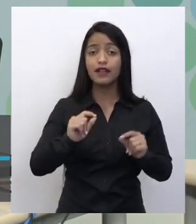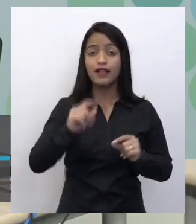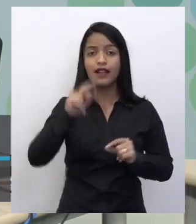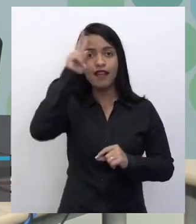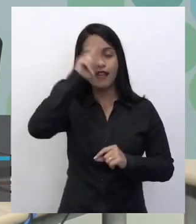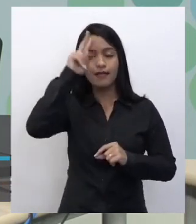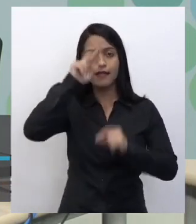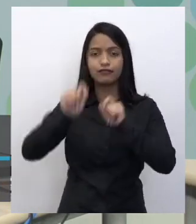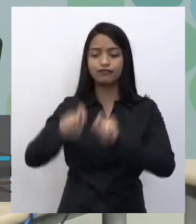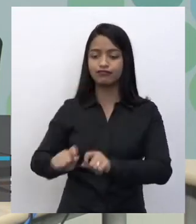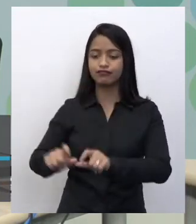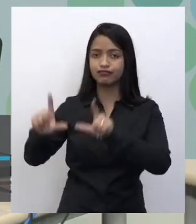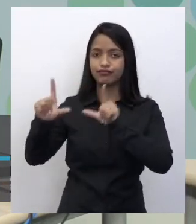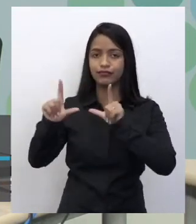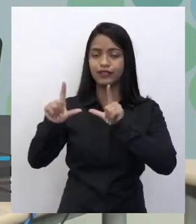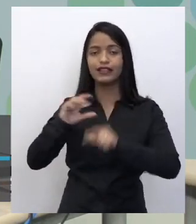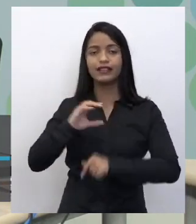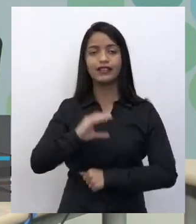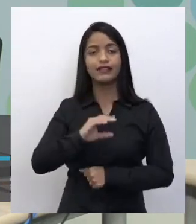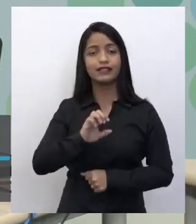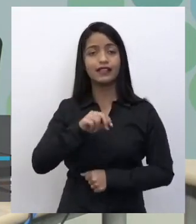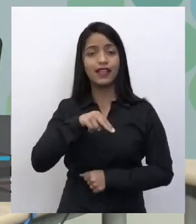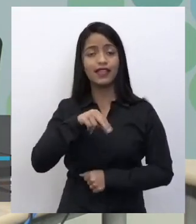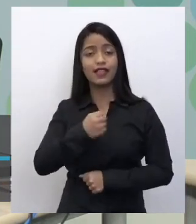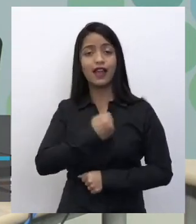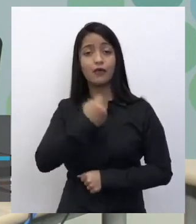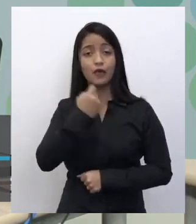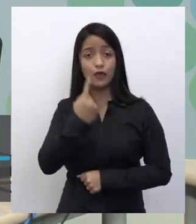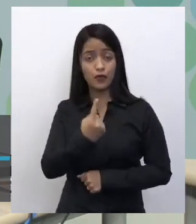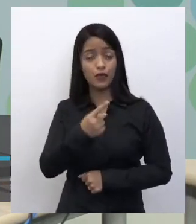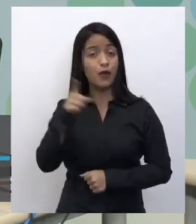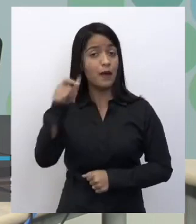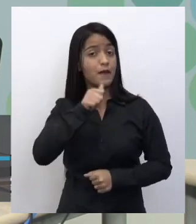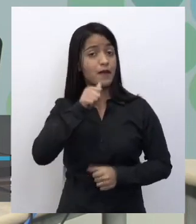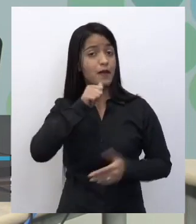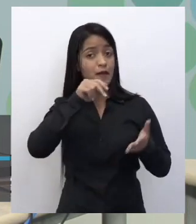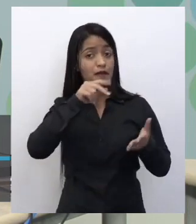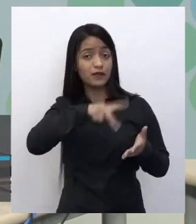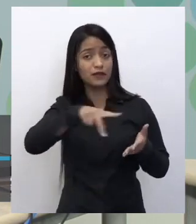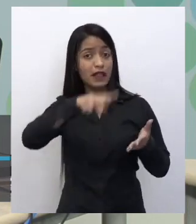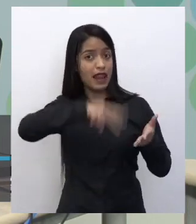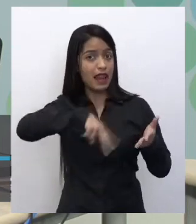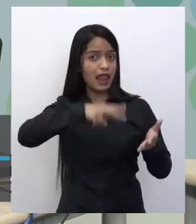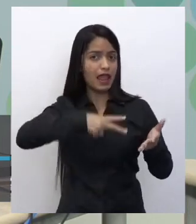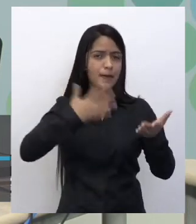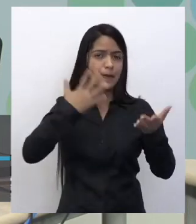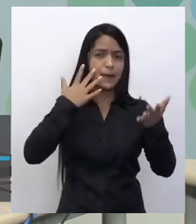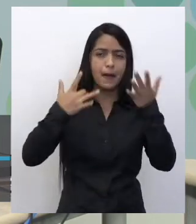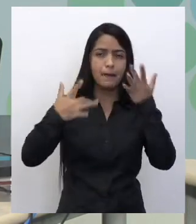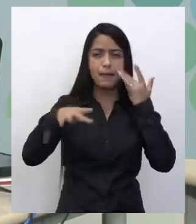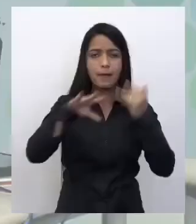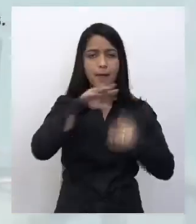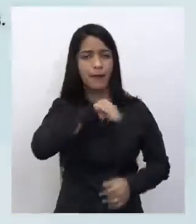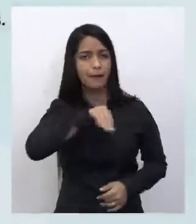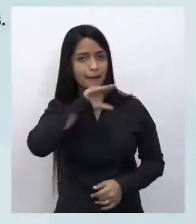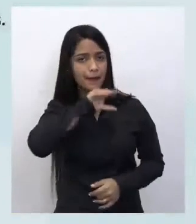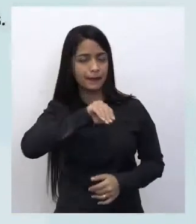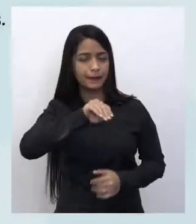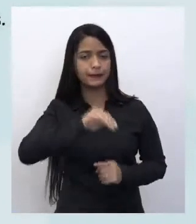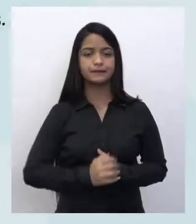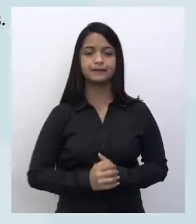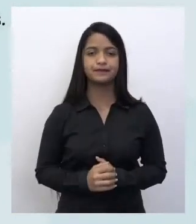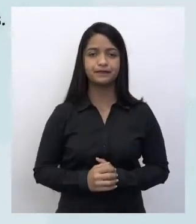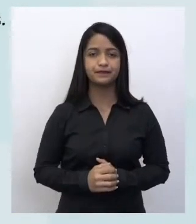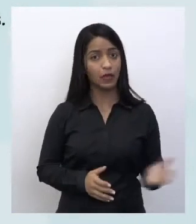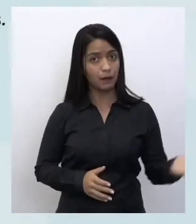1. Ai, que legal. Que a Mônica vai usar toda a dramaticidade dela pra conseguir ler isso daqui. Bora, Mônica, deixa eu ajustar minha tela. Bora